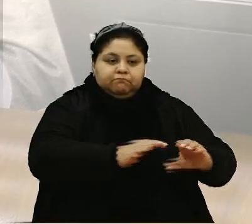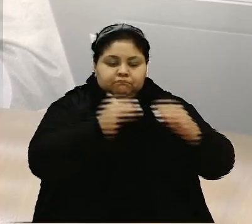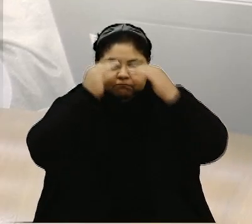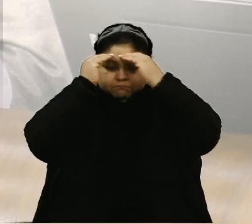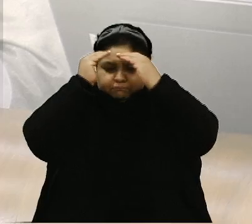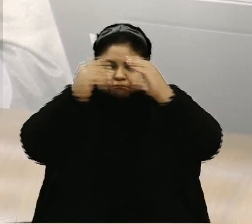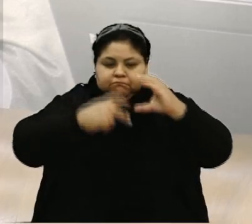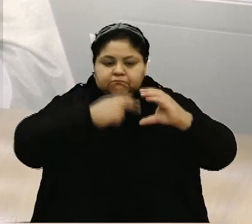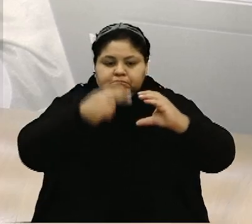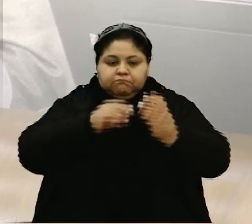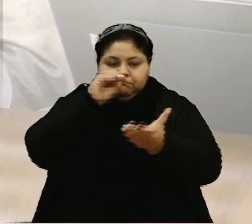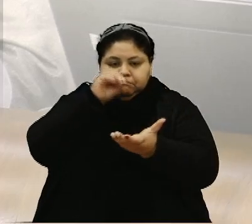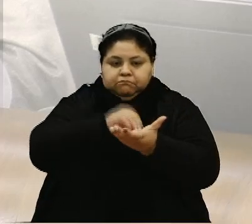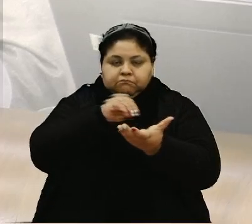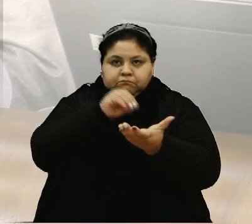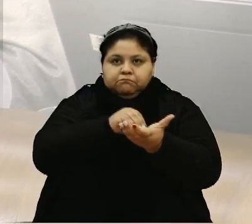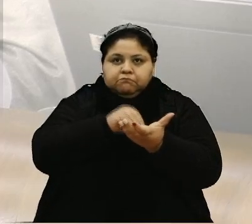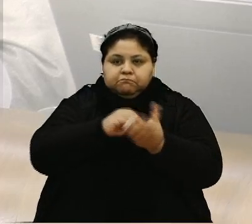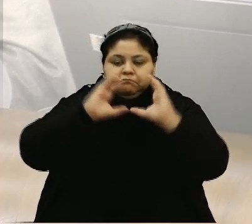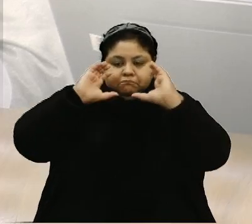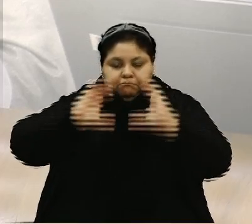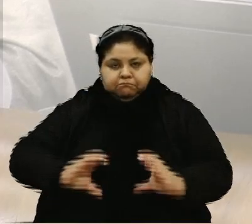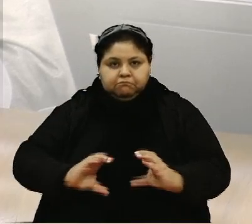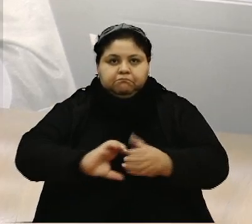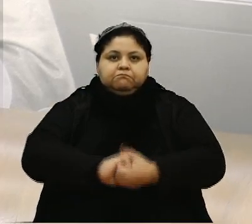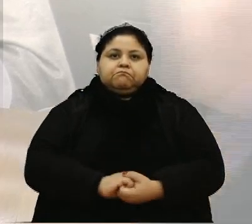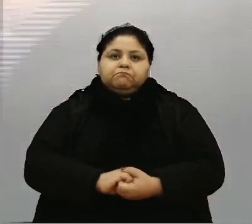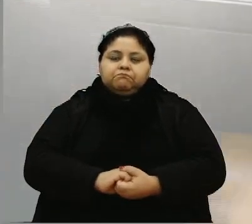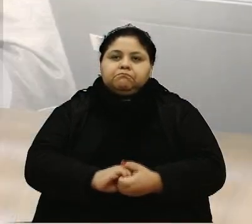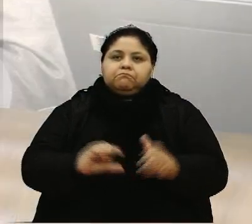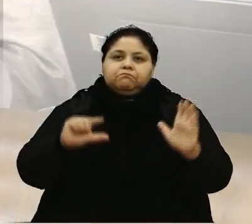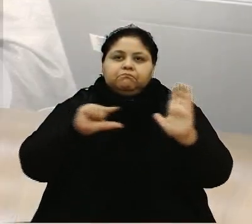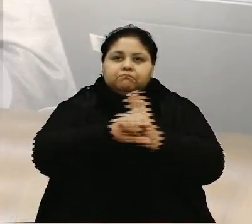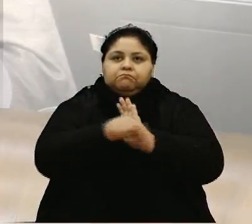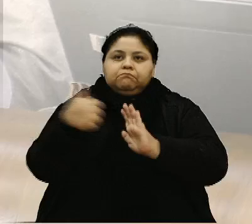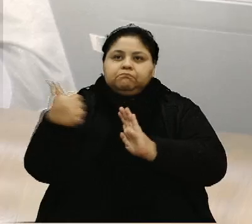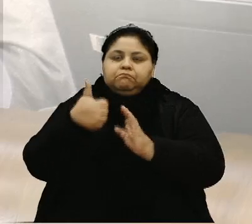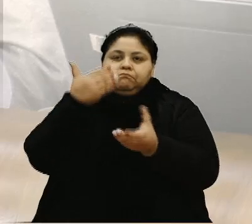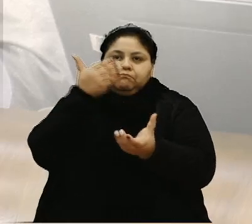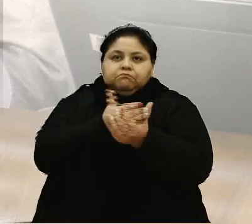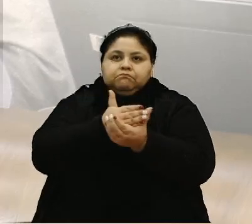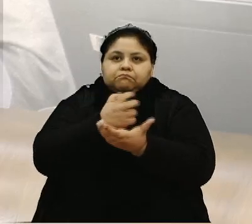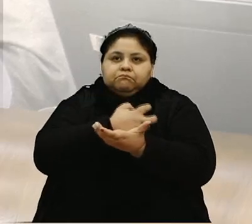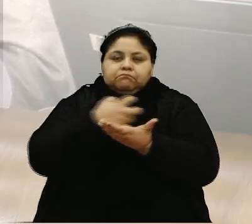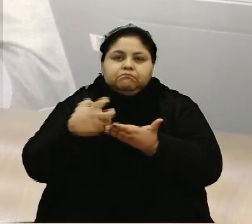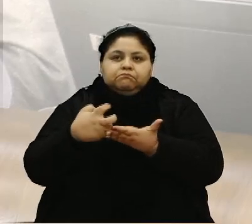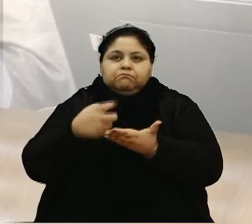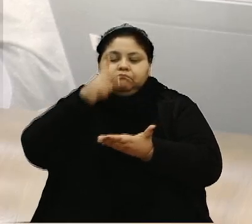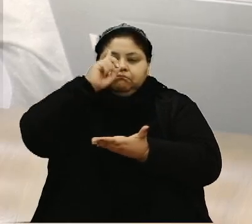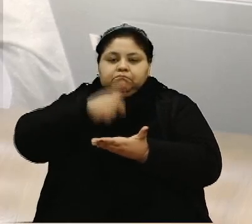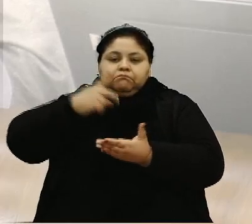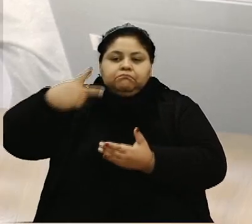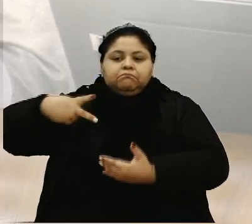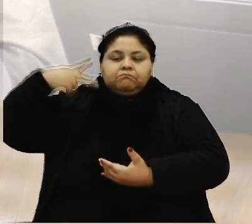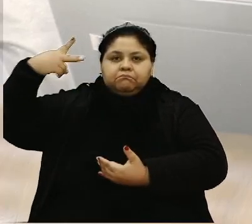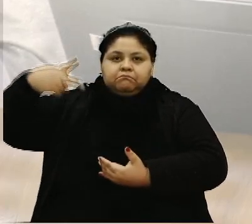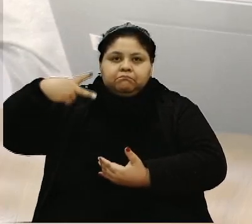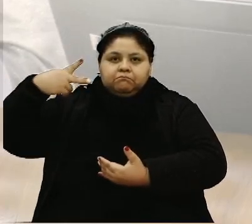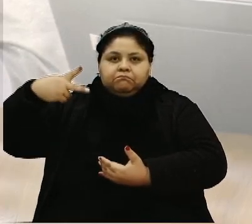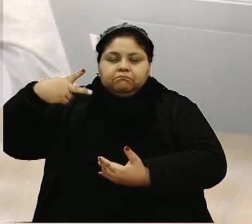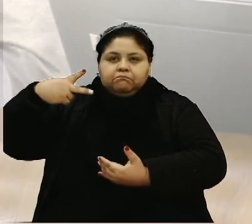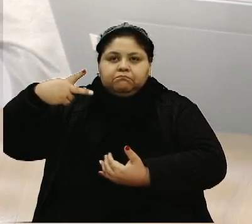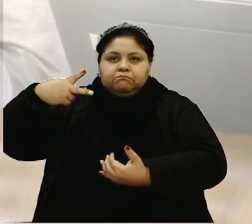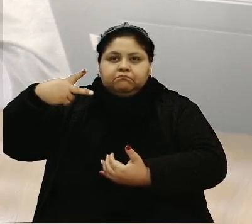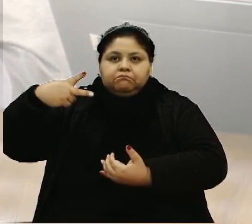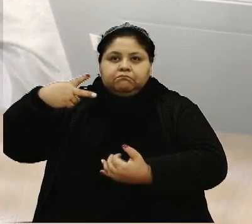Câmara ou faltar com o decoro na sua conduta pública. Parágrafo 1º. O processo de cassação de mandato de vereador é, no que couber, o